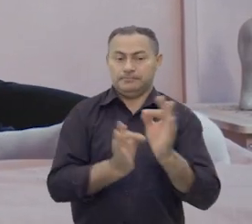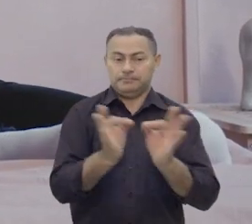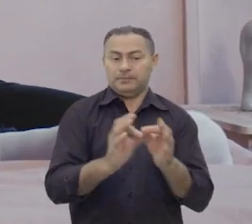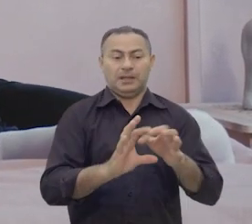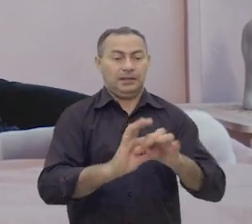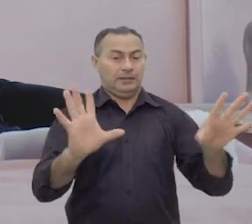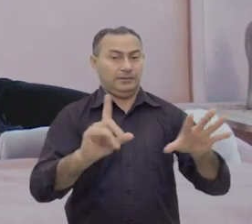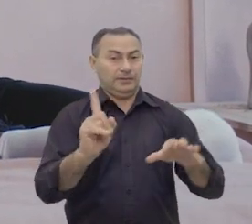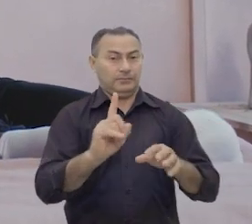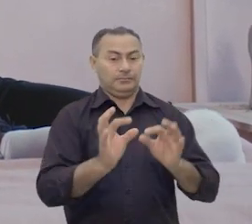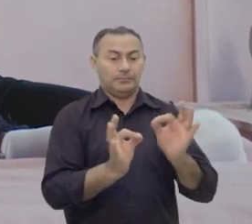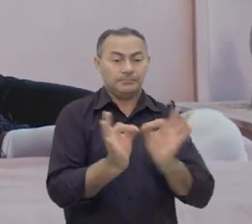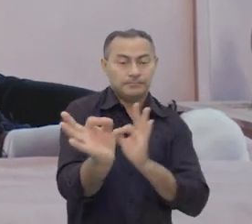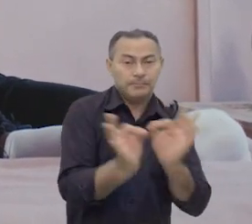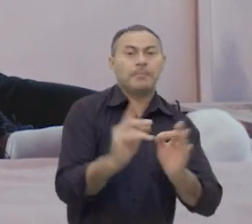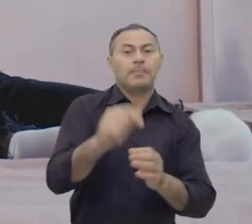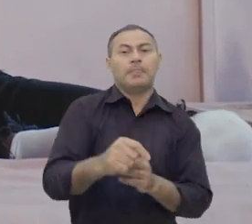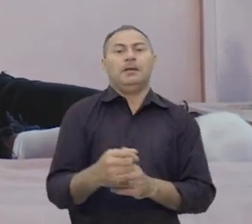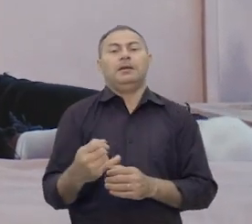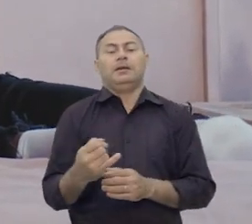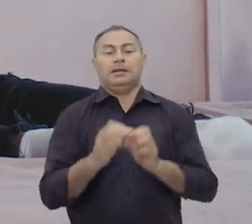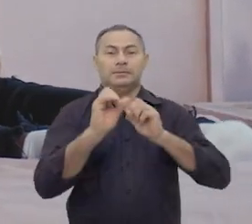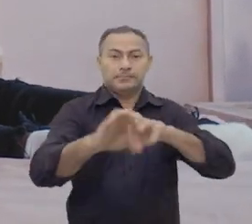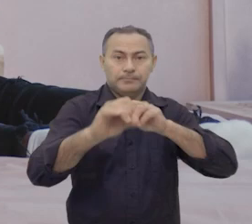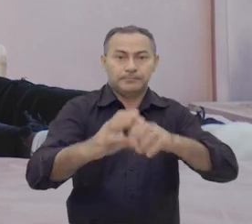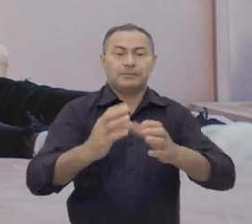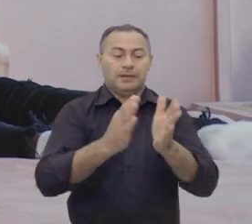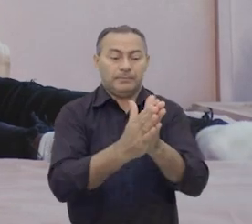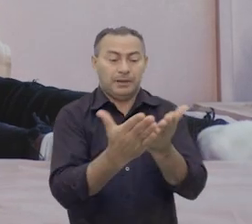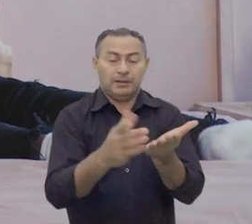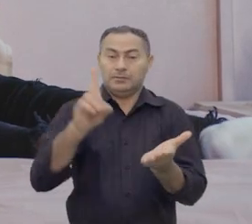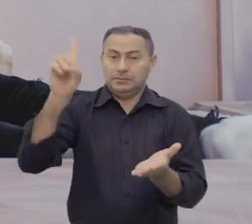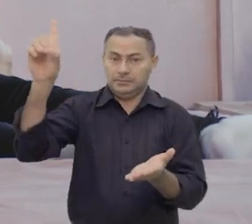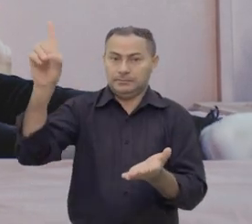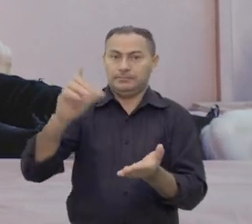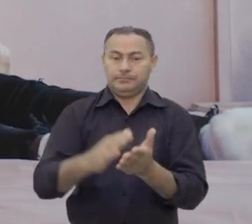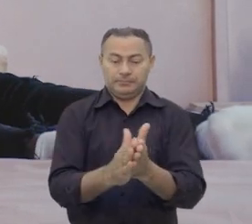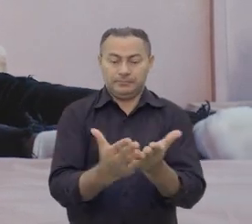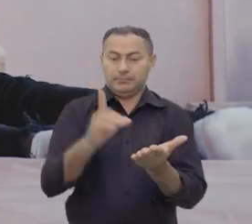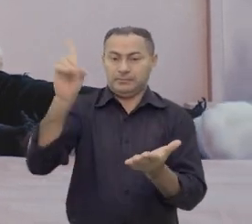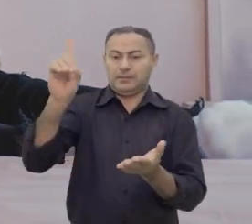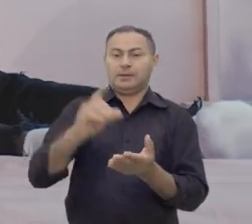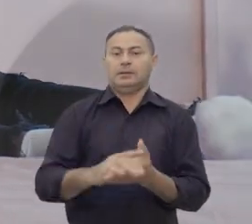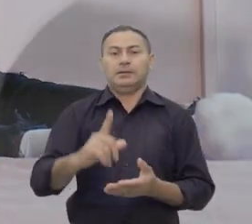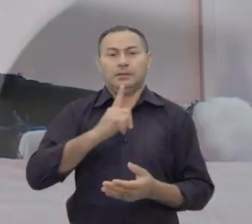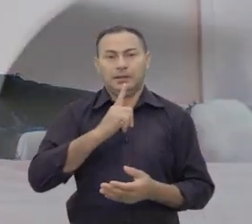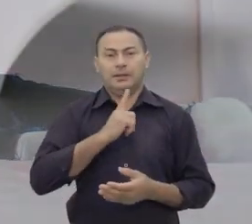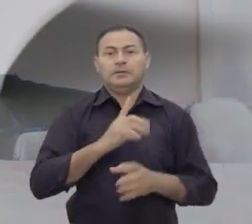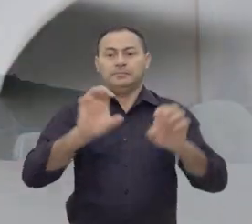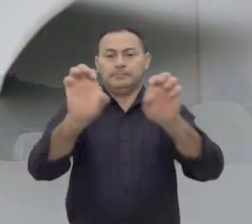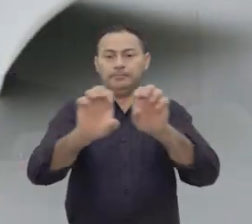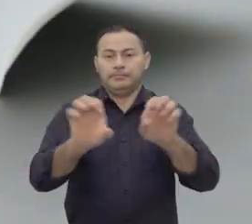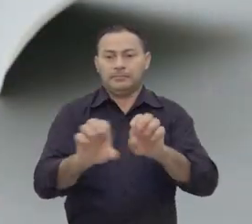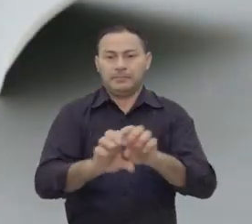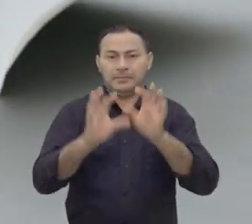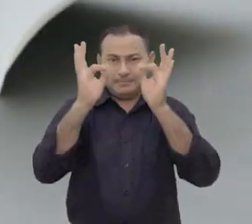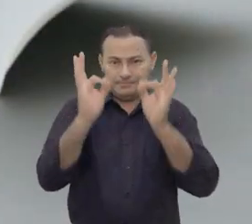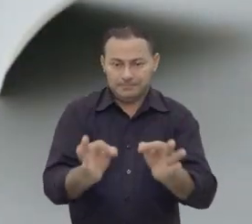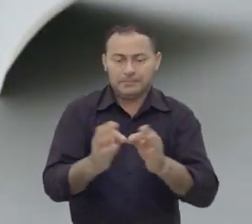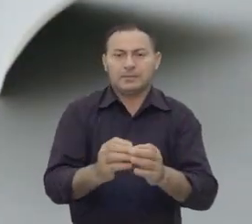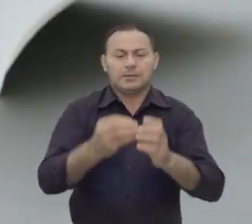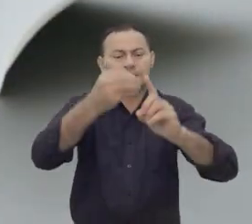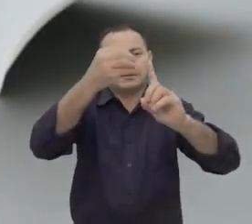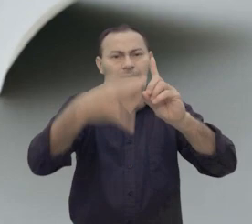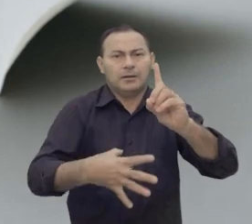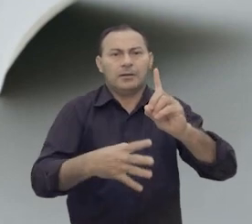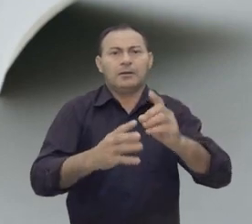não é opcional. A organização é ensinada nas Escrituras. Na Bíblia, há uma estrutura